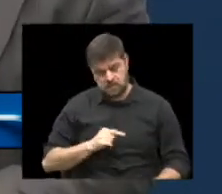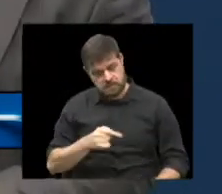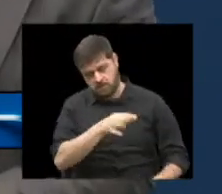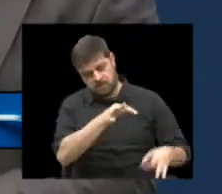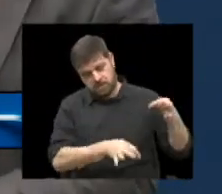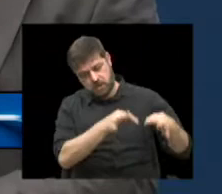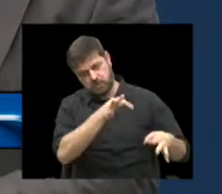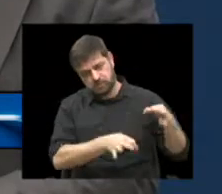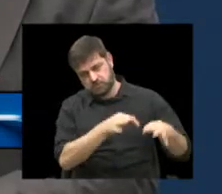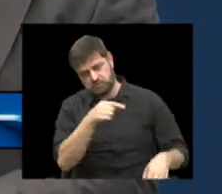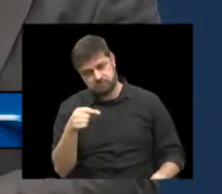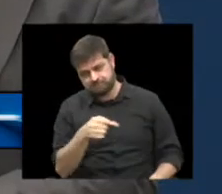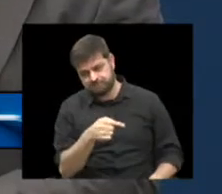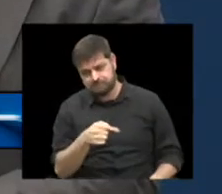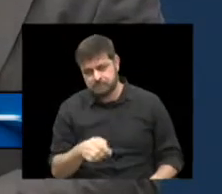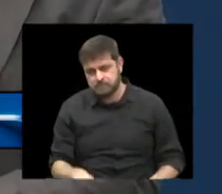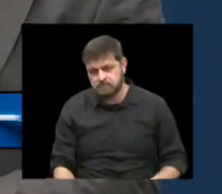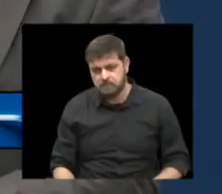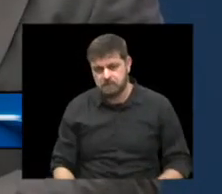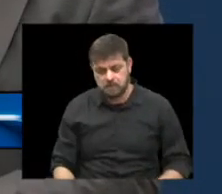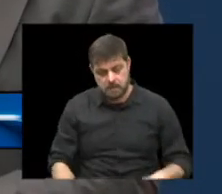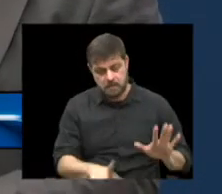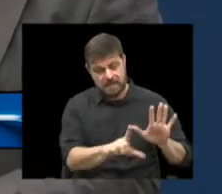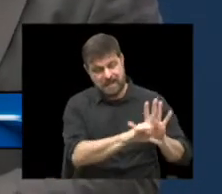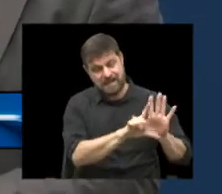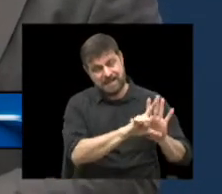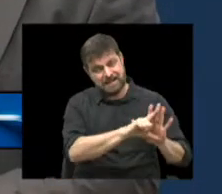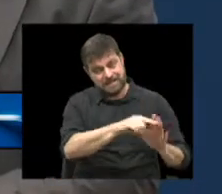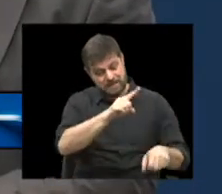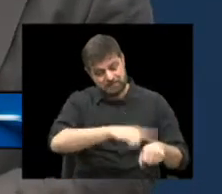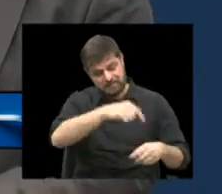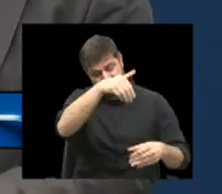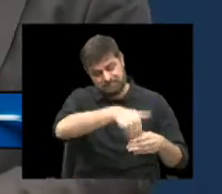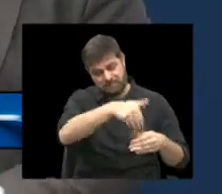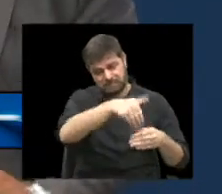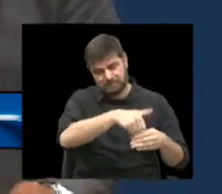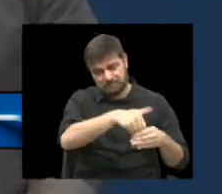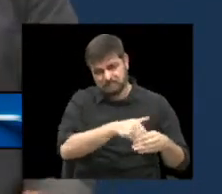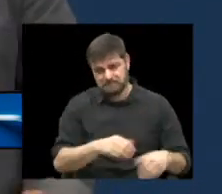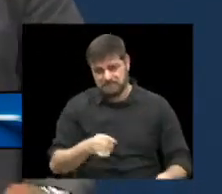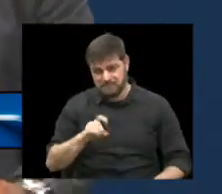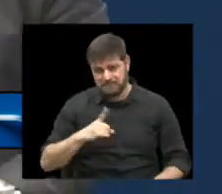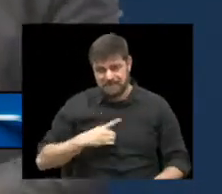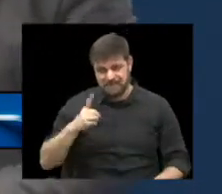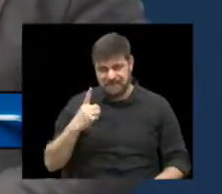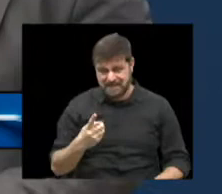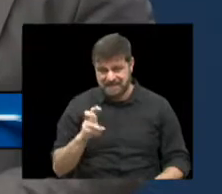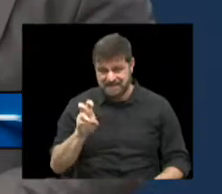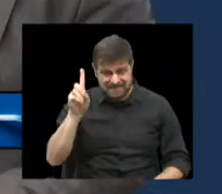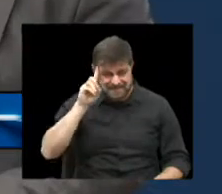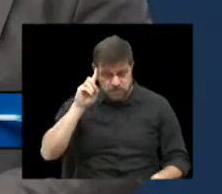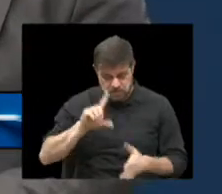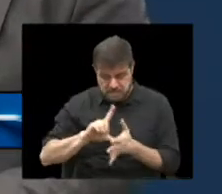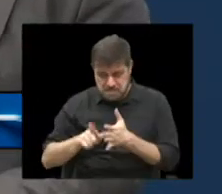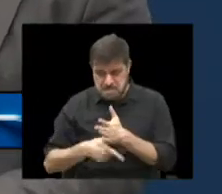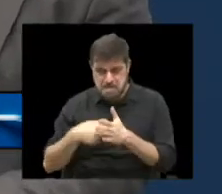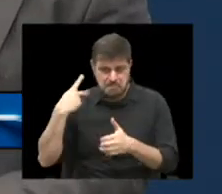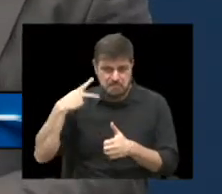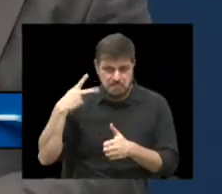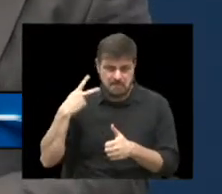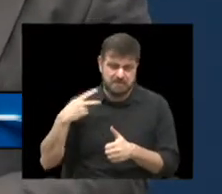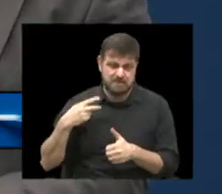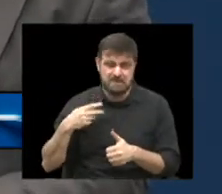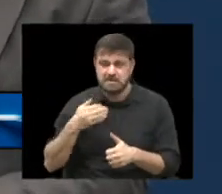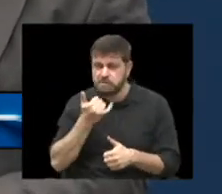elementos, mas não contra aqueles da legislação eleitoral. Se naquele período de 15 dias de impugnação do mandato,